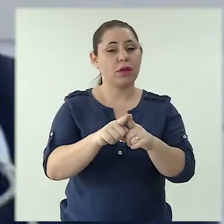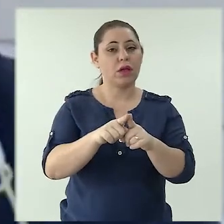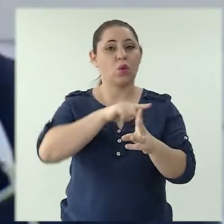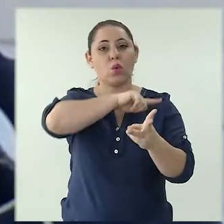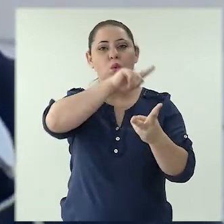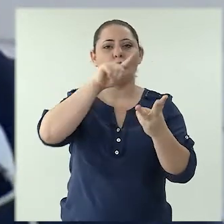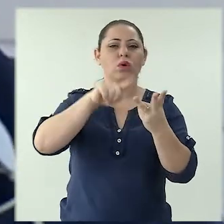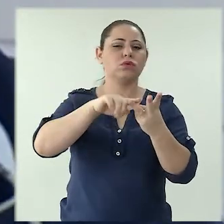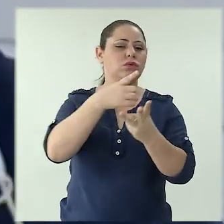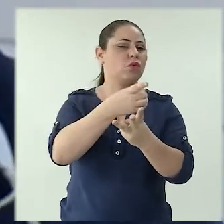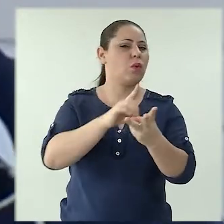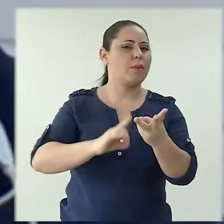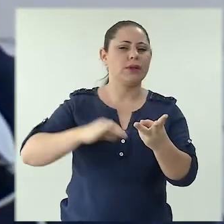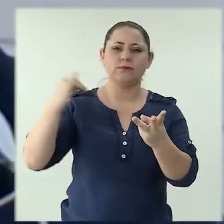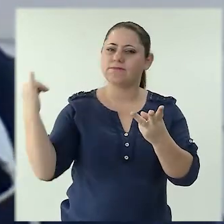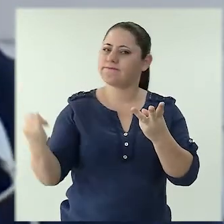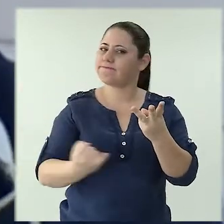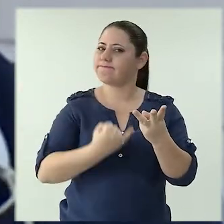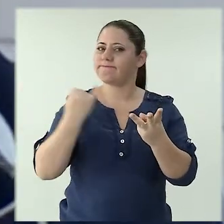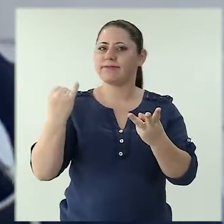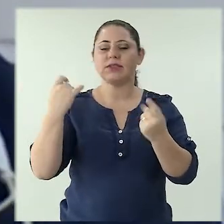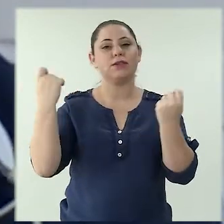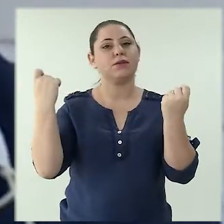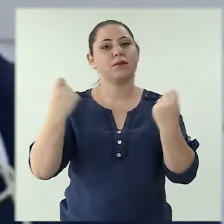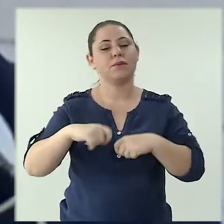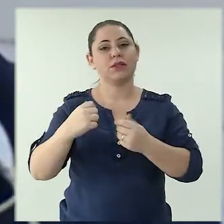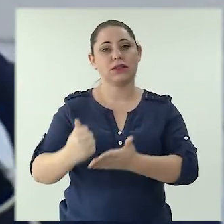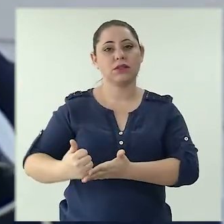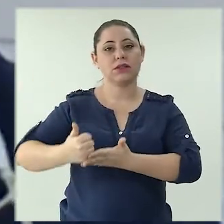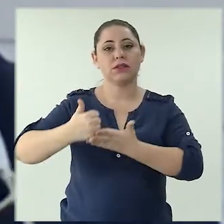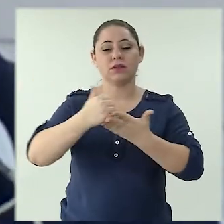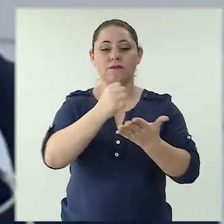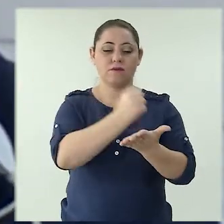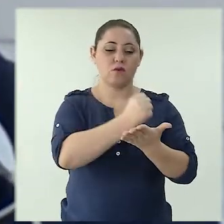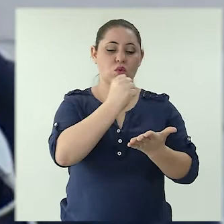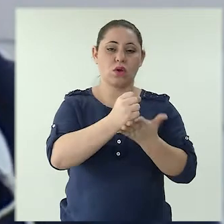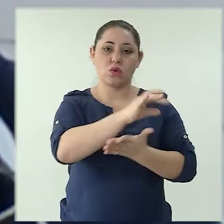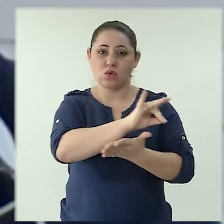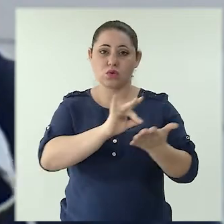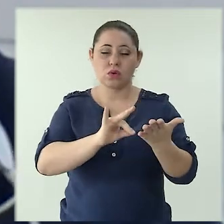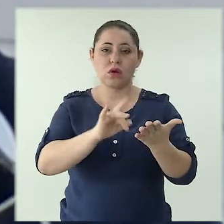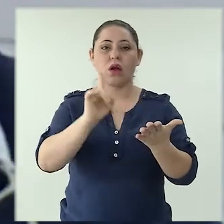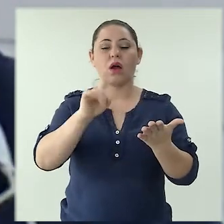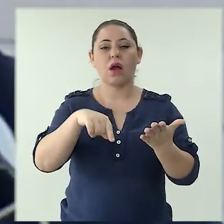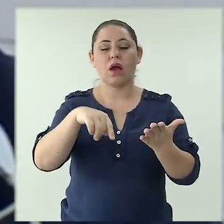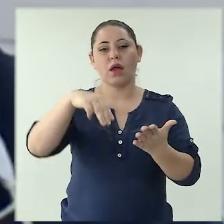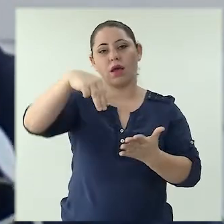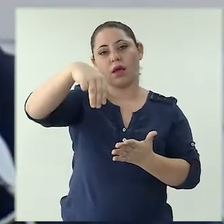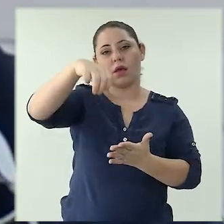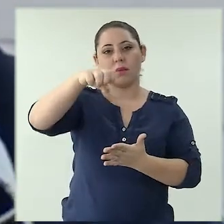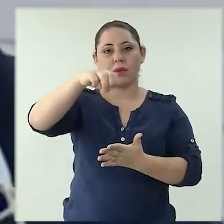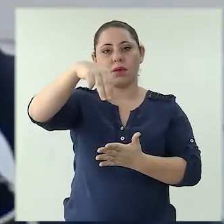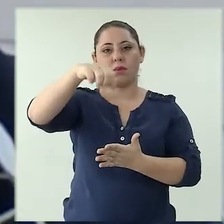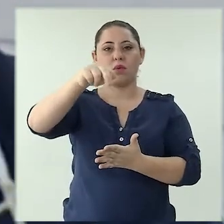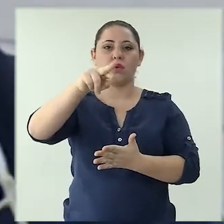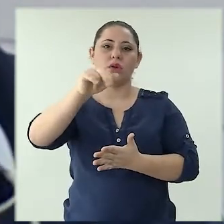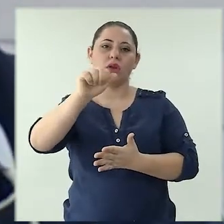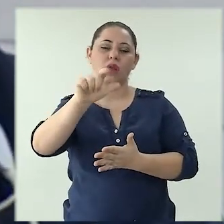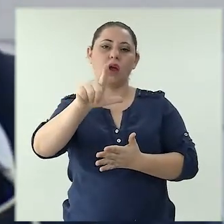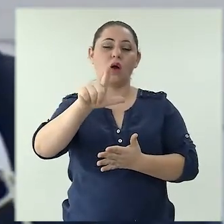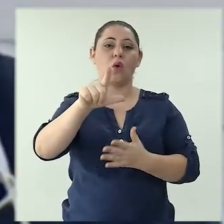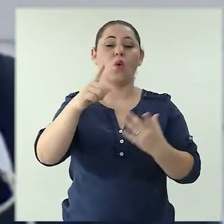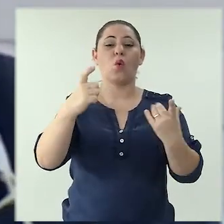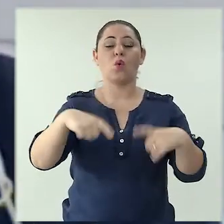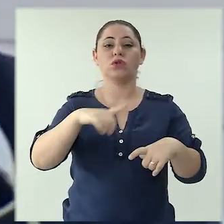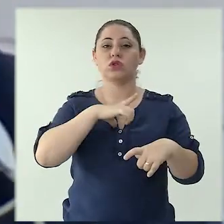disso, um outro documento essencial que também deve ser levado ao cartório de notas é o memorial descritivo do imóvel,